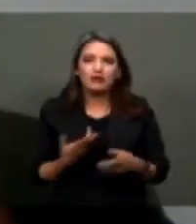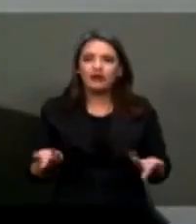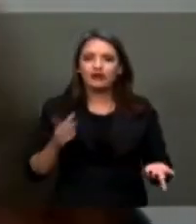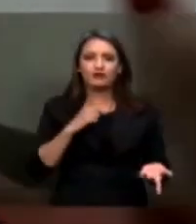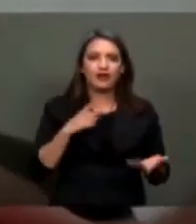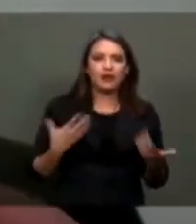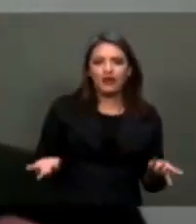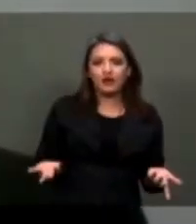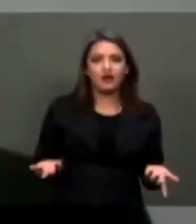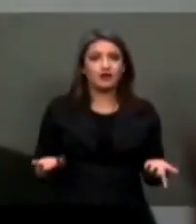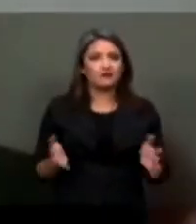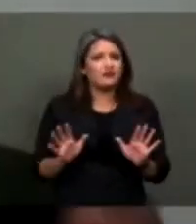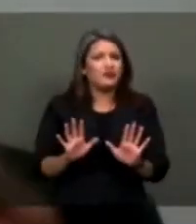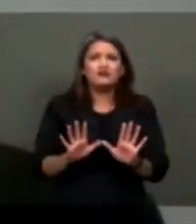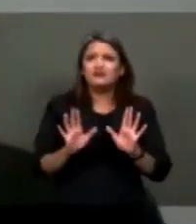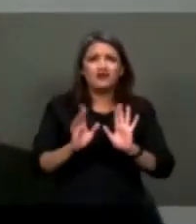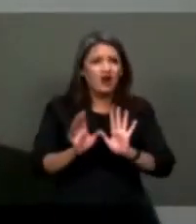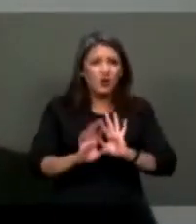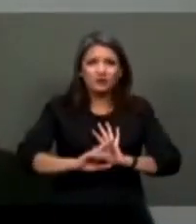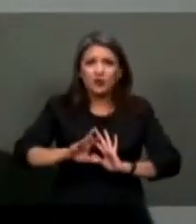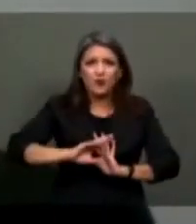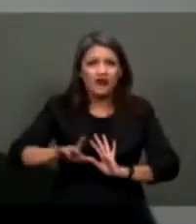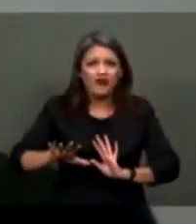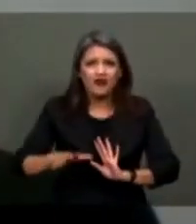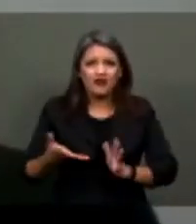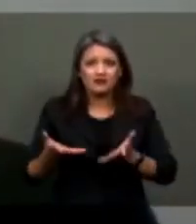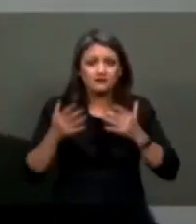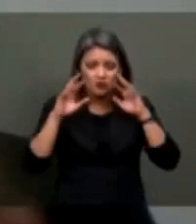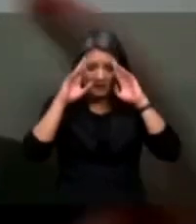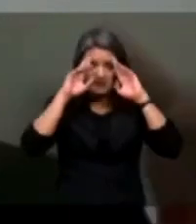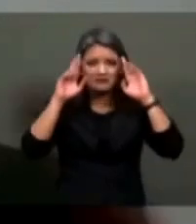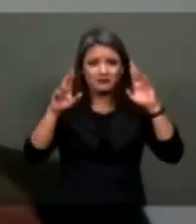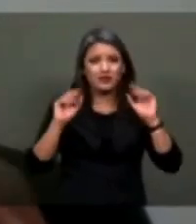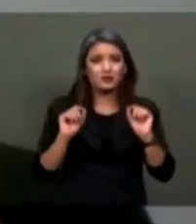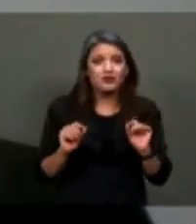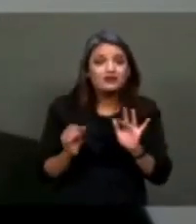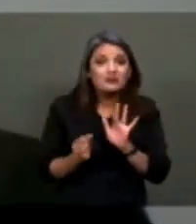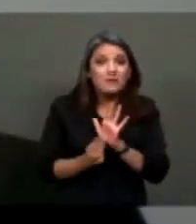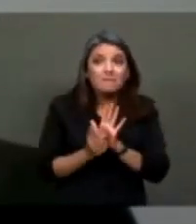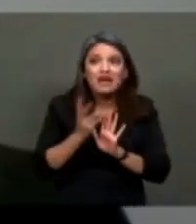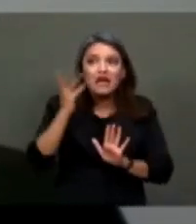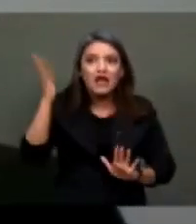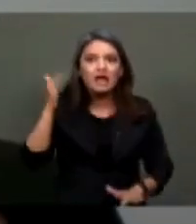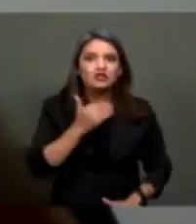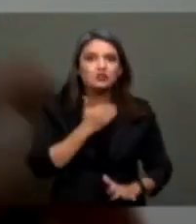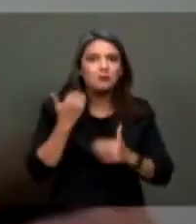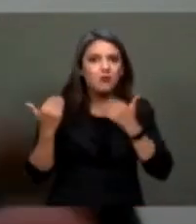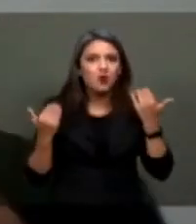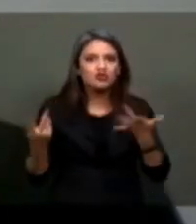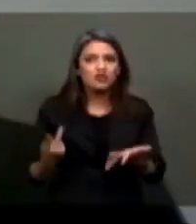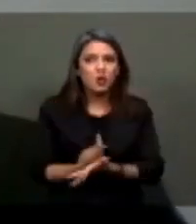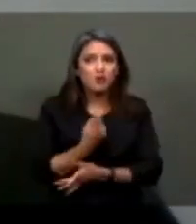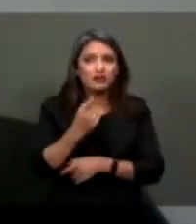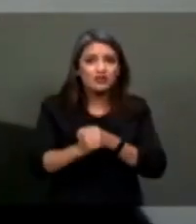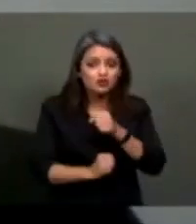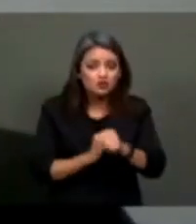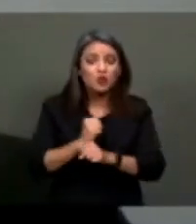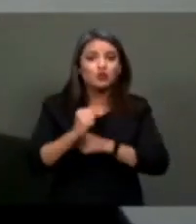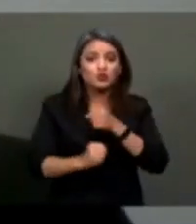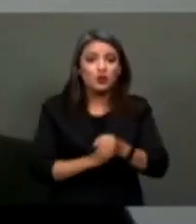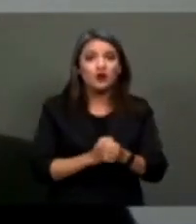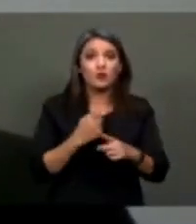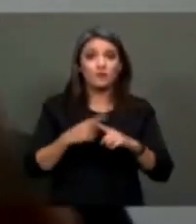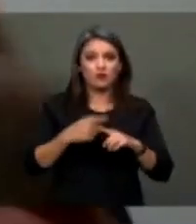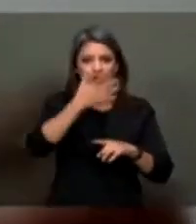bucal em todo respeito ao argumento de minha percebeu as milhares de mortes anuais de corrente pela